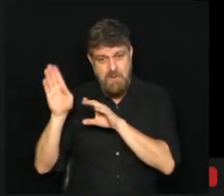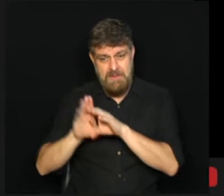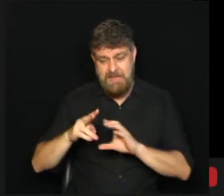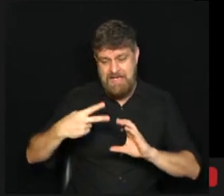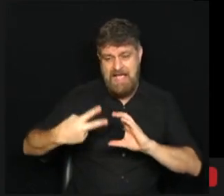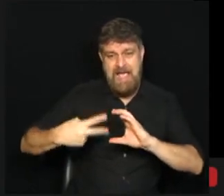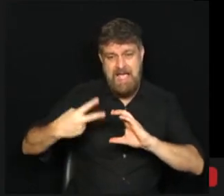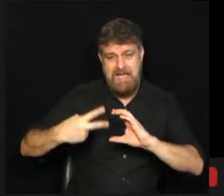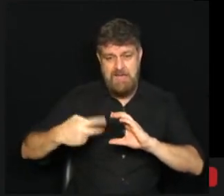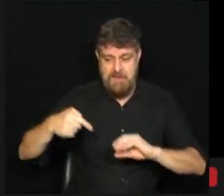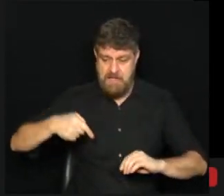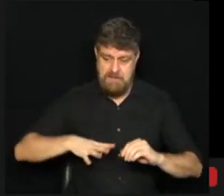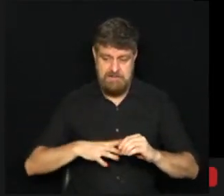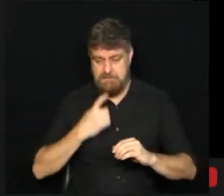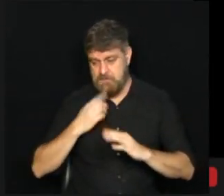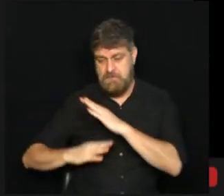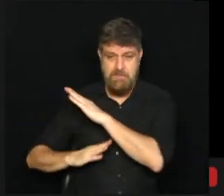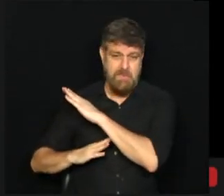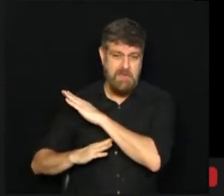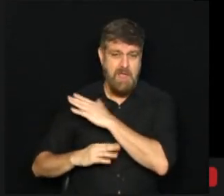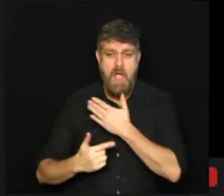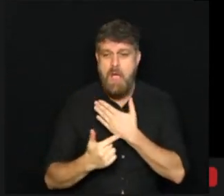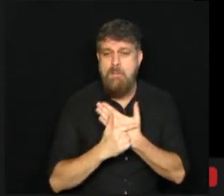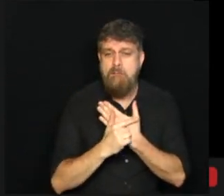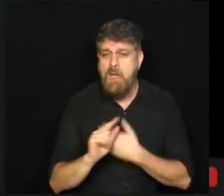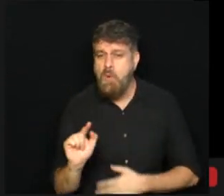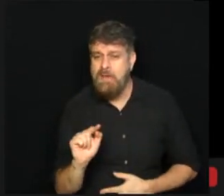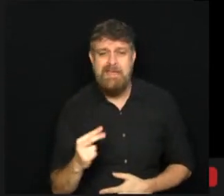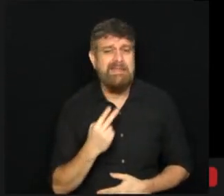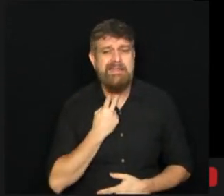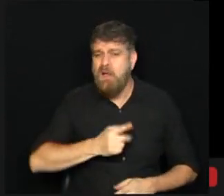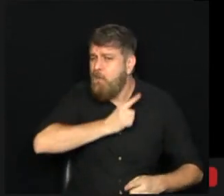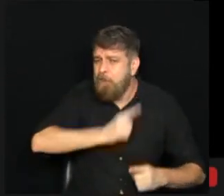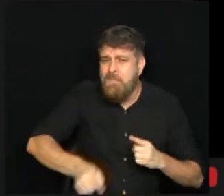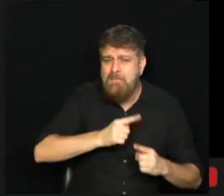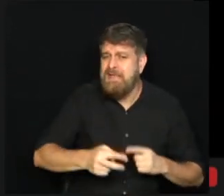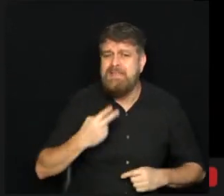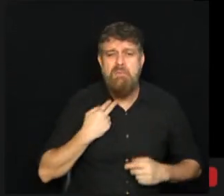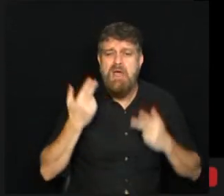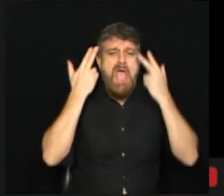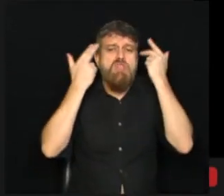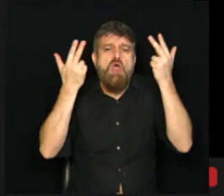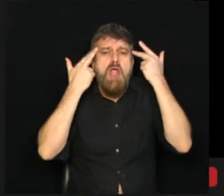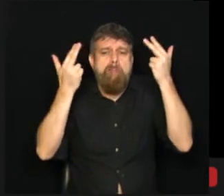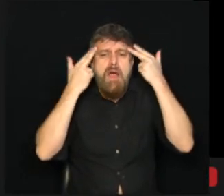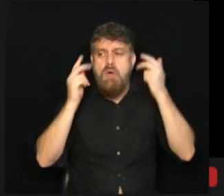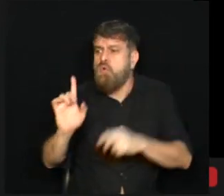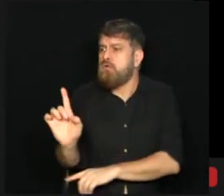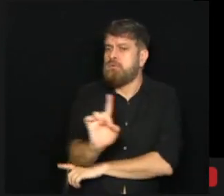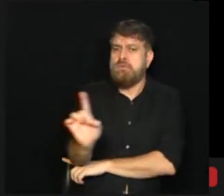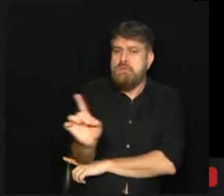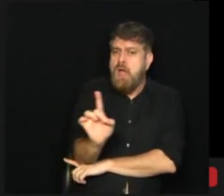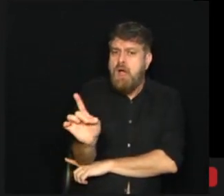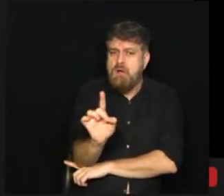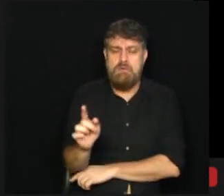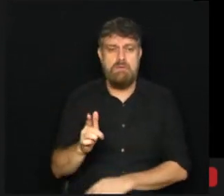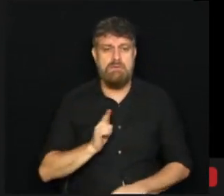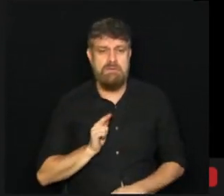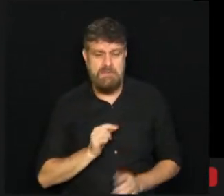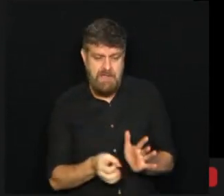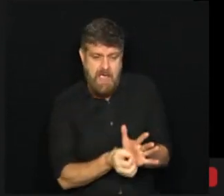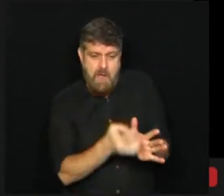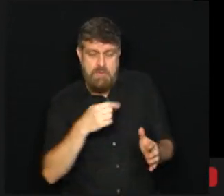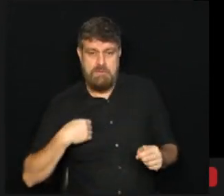câmaras, é a função de não permitir que isso se naturalize. Você sabe que alguns casos